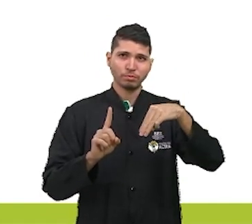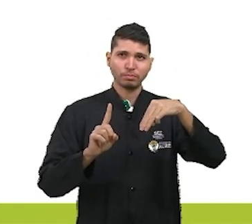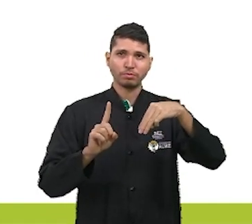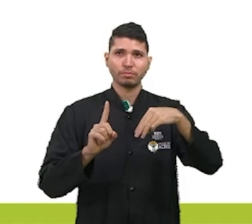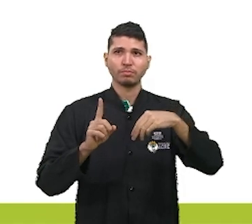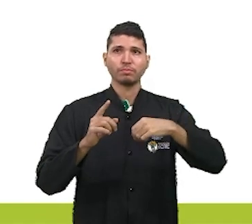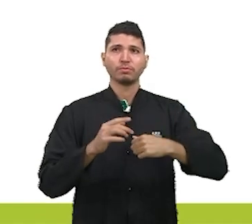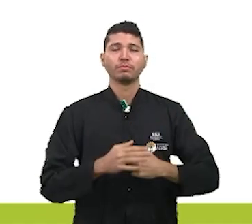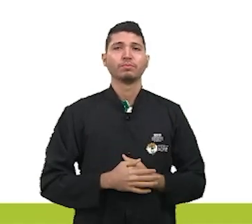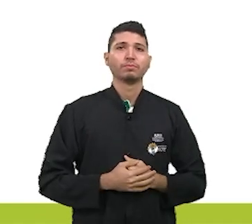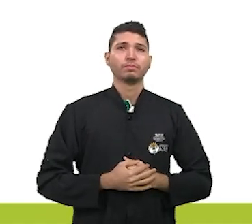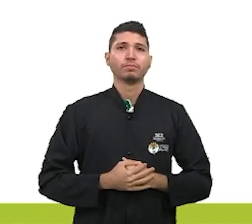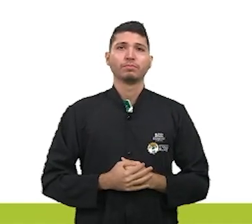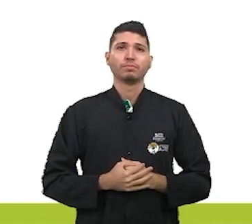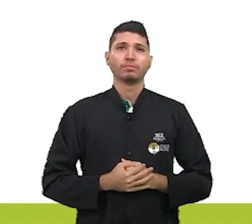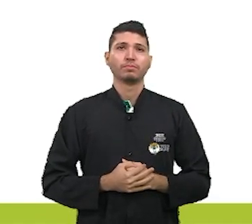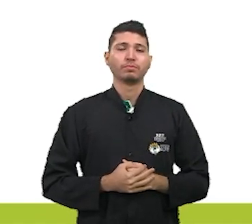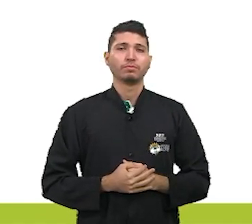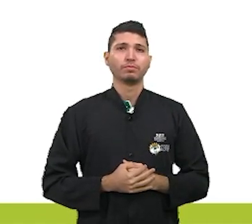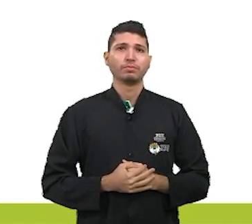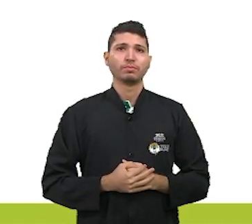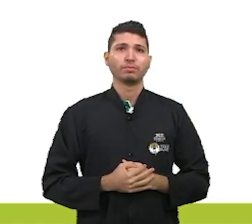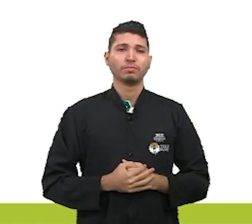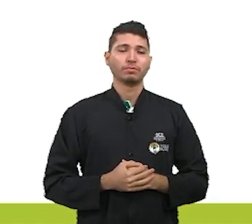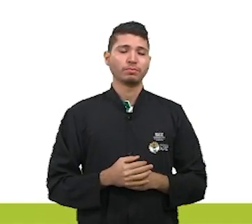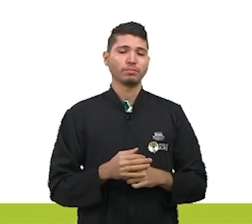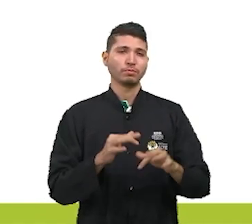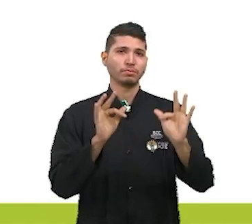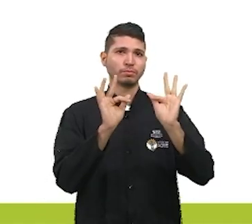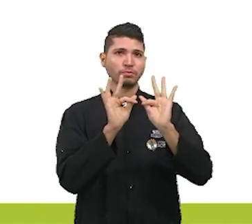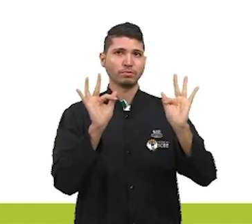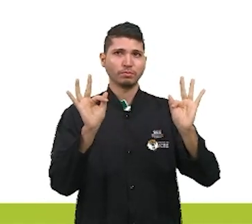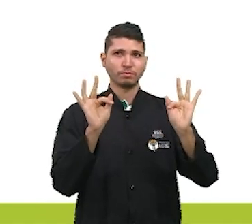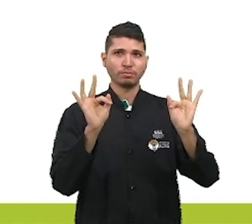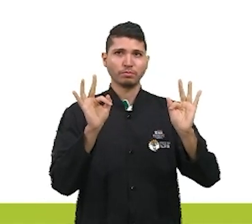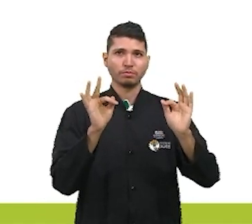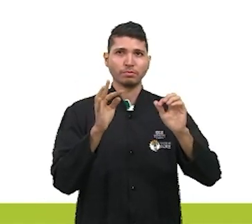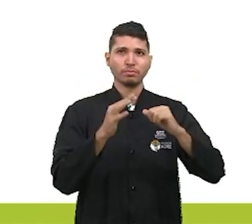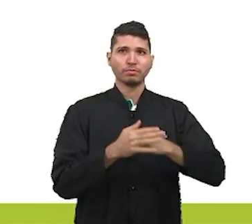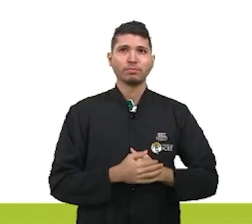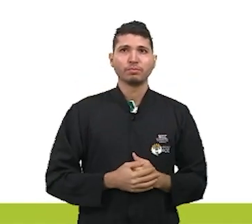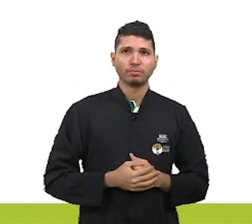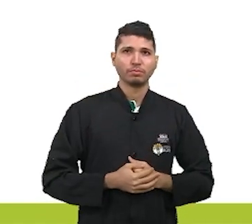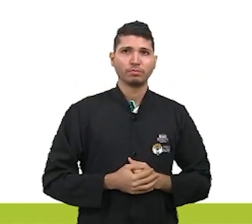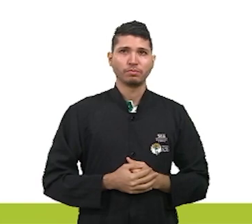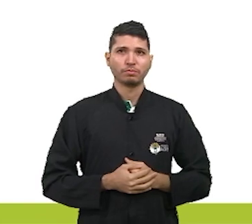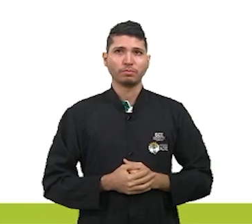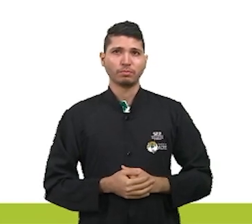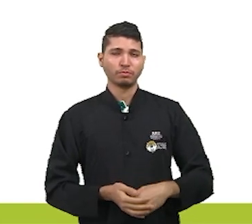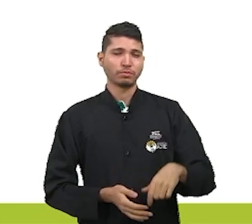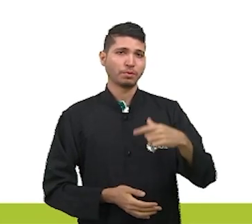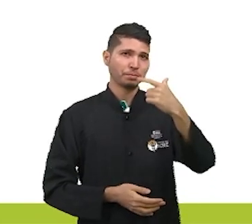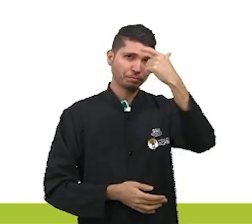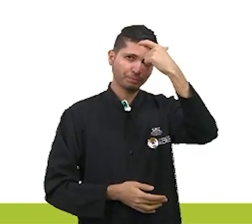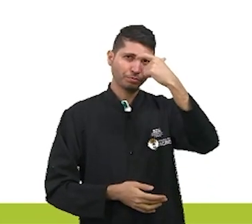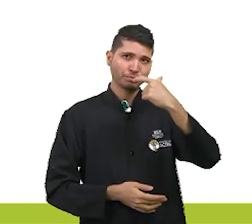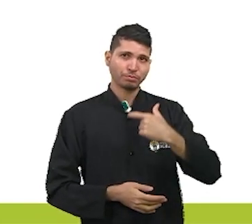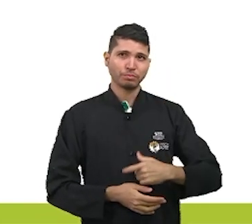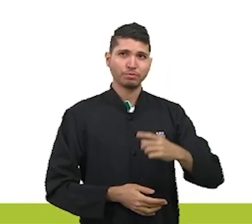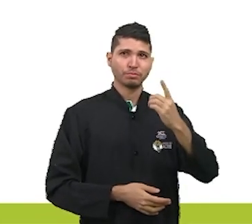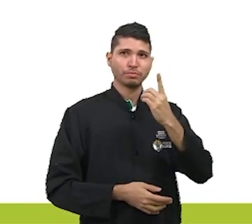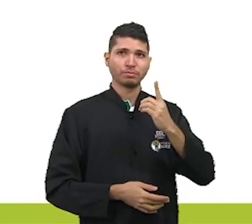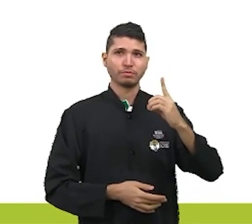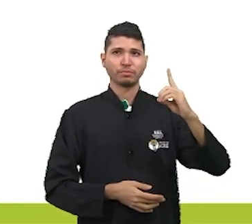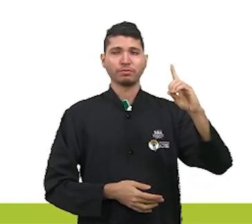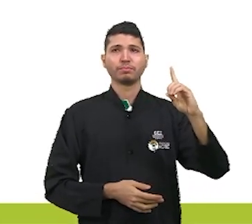Riddle gerou a frase I am Lord Voldemort. Suponha que Harry